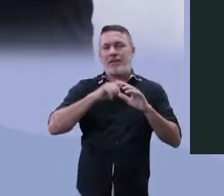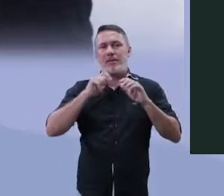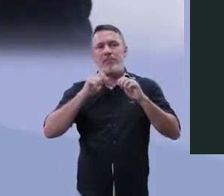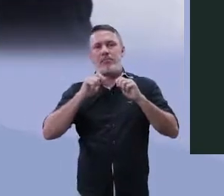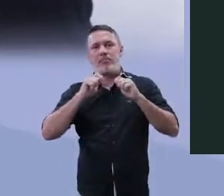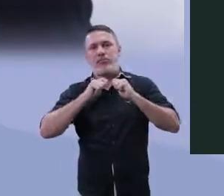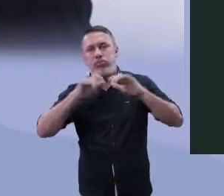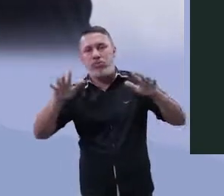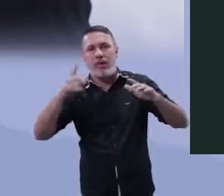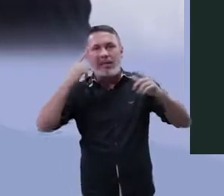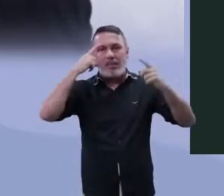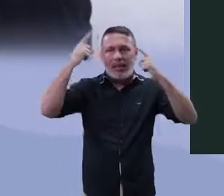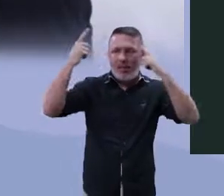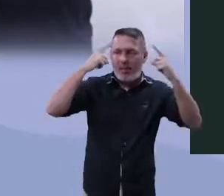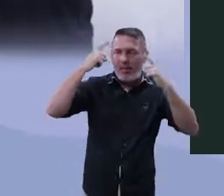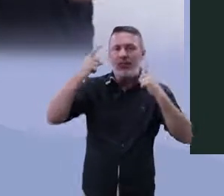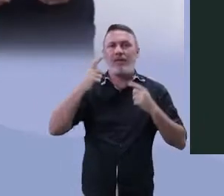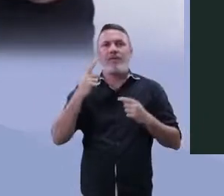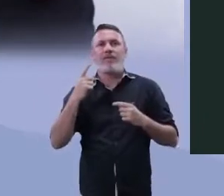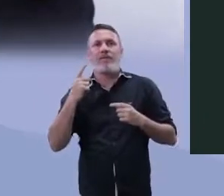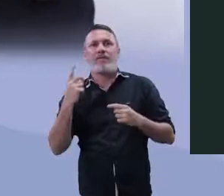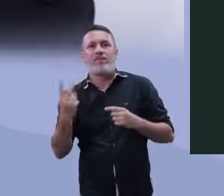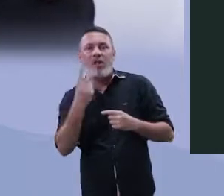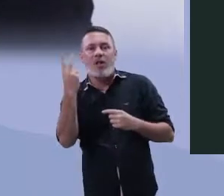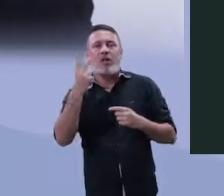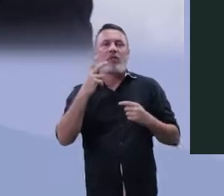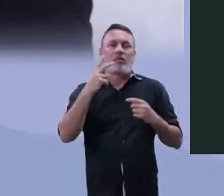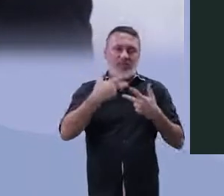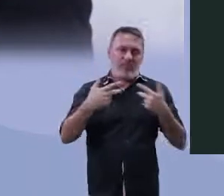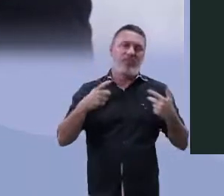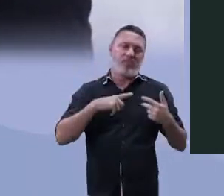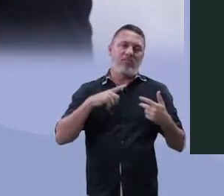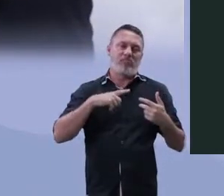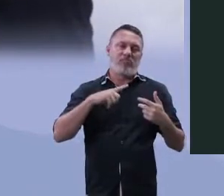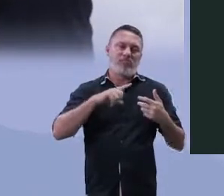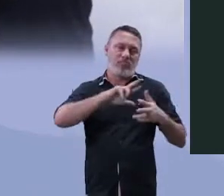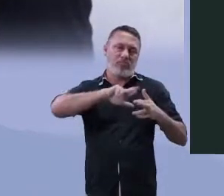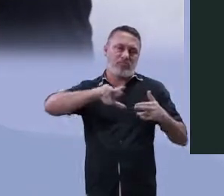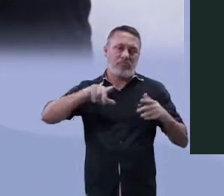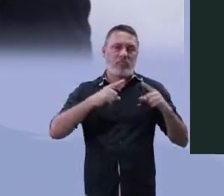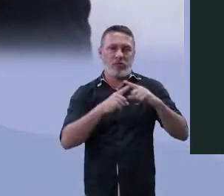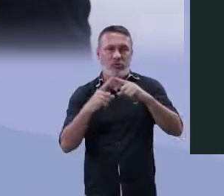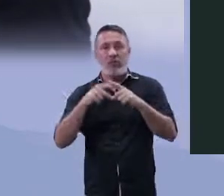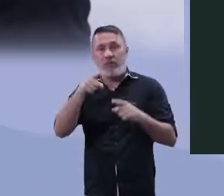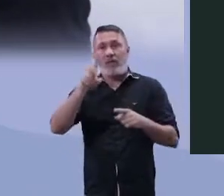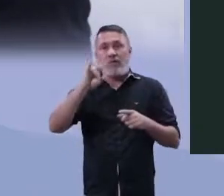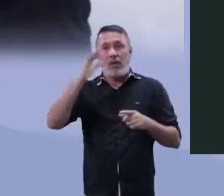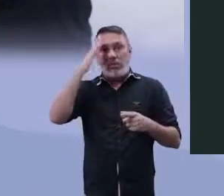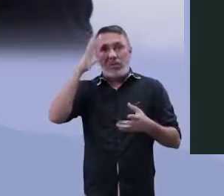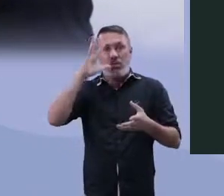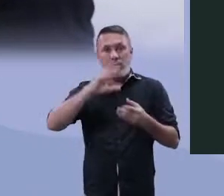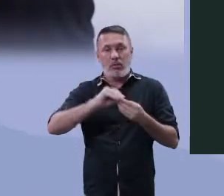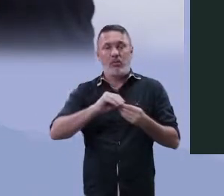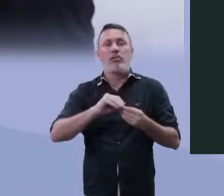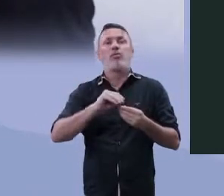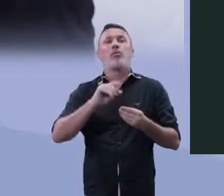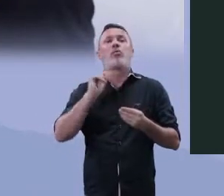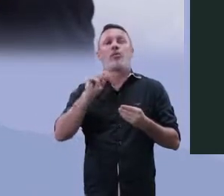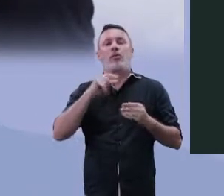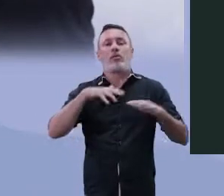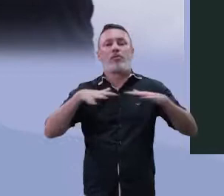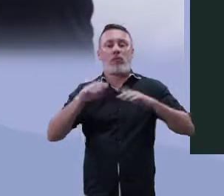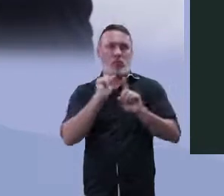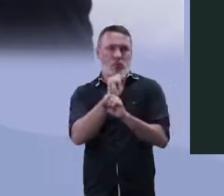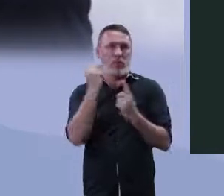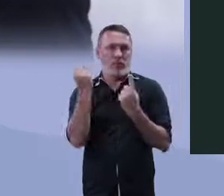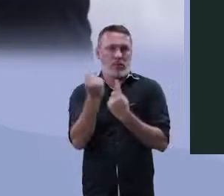espalhar as suas ideias e mostrar a validade dessas ideias. Então, vamos lá, vamos pegar, vocês vão entender melhor o que são esses movimentos